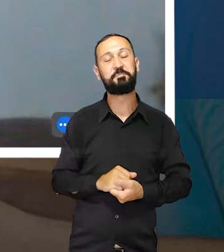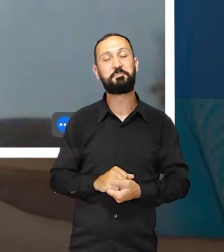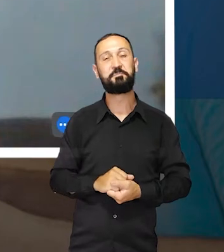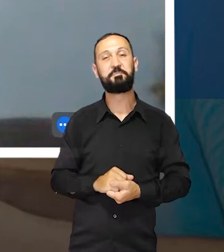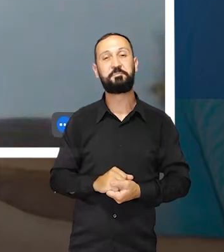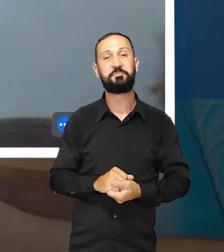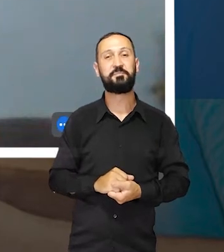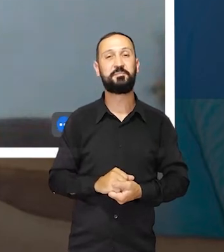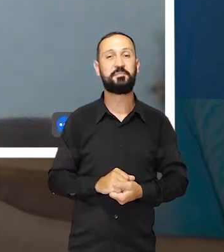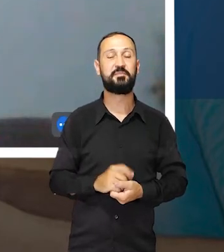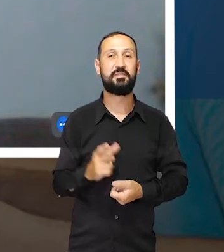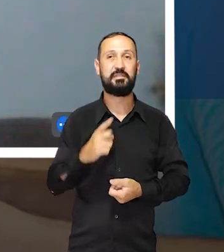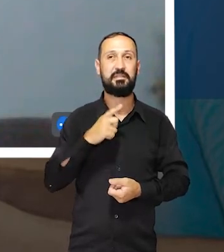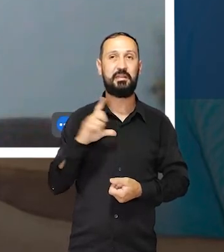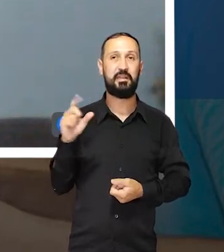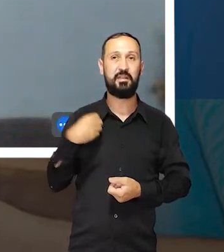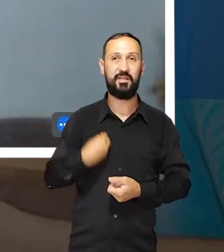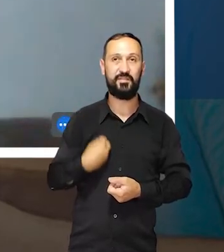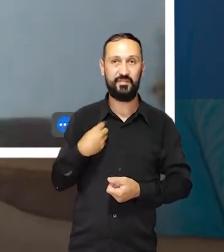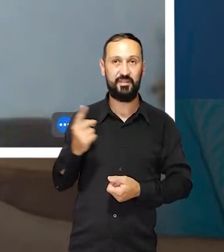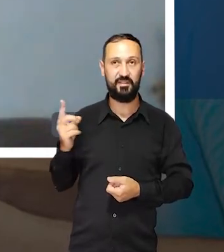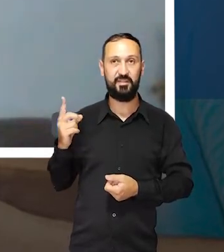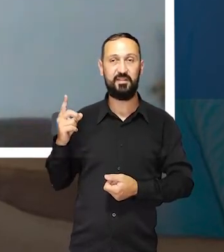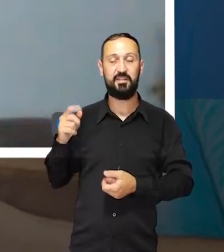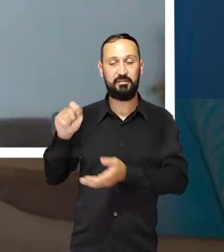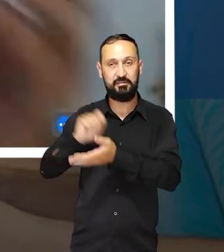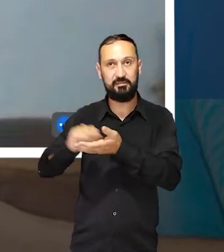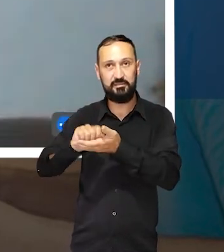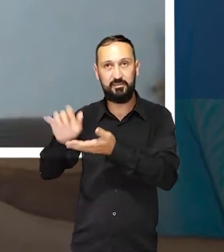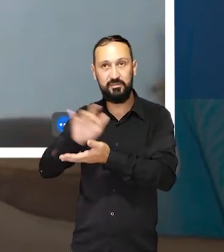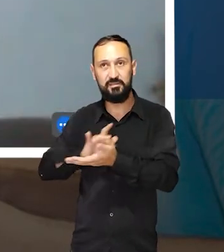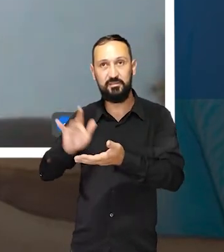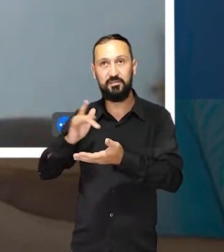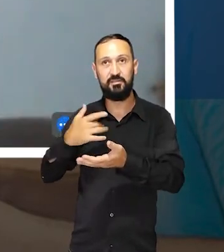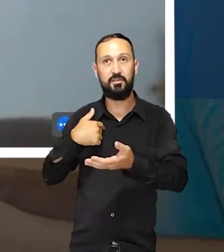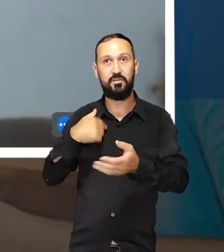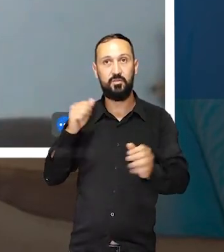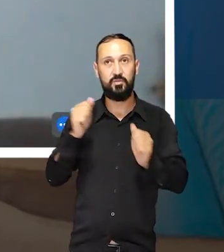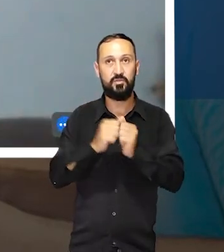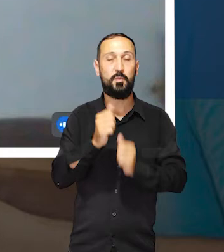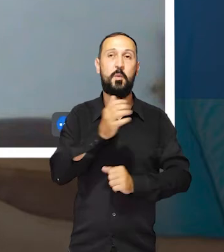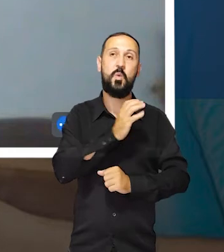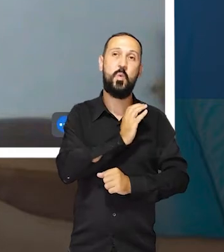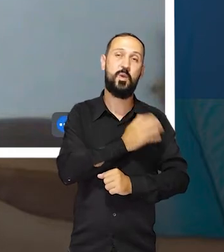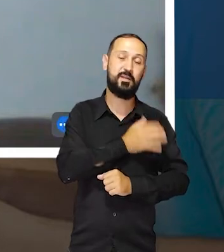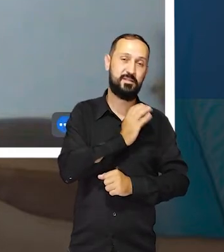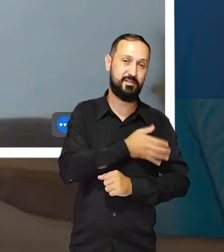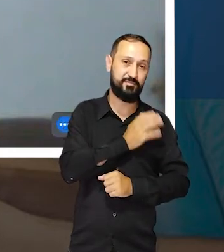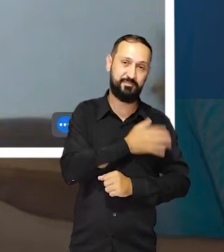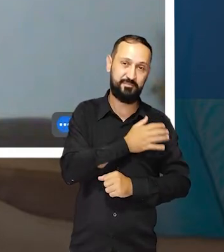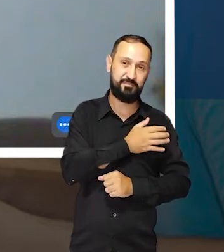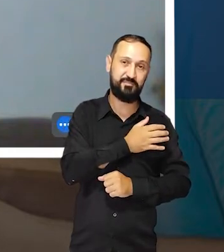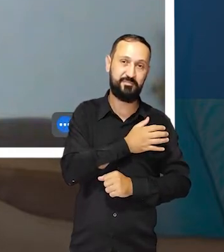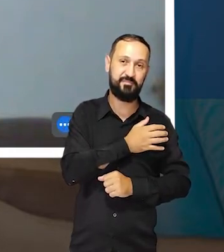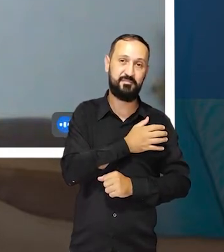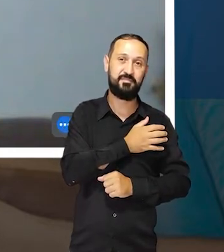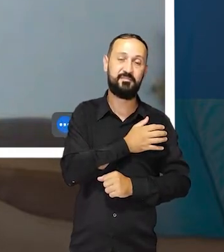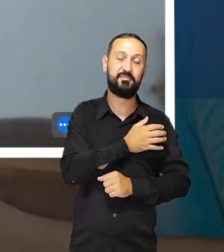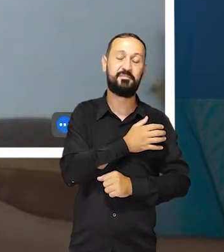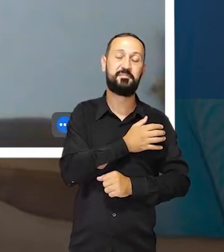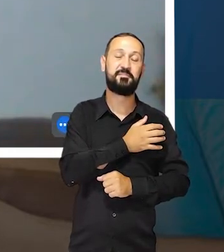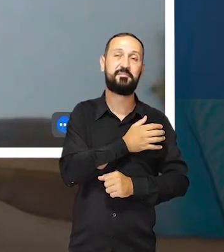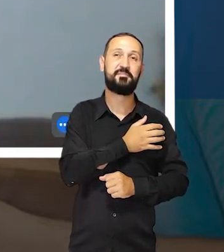bonito, e que está na carreira dela, na discografia dela, e está no meu coração e